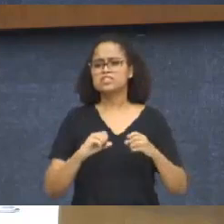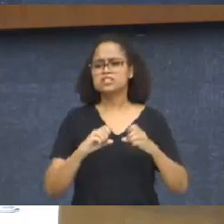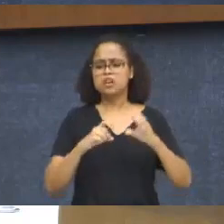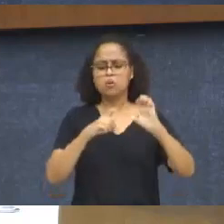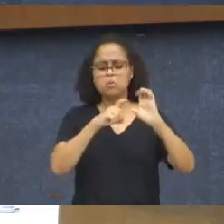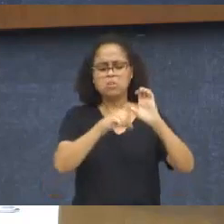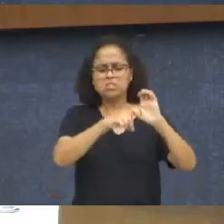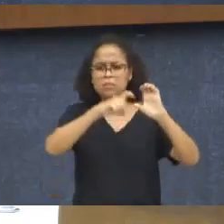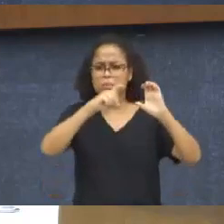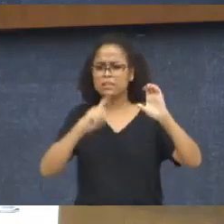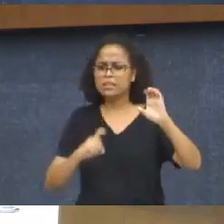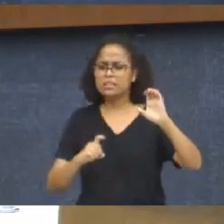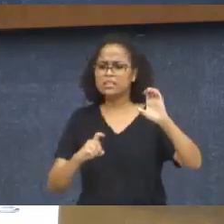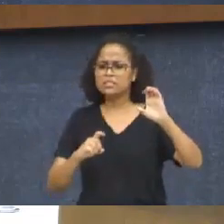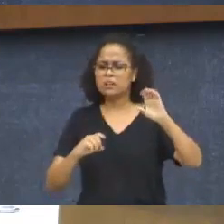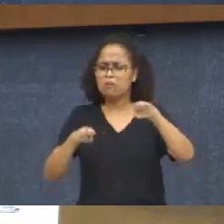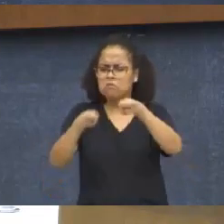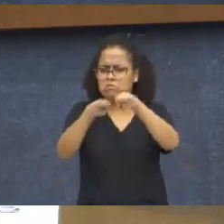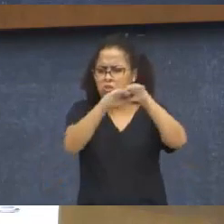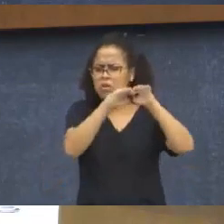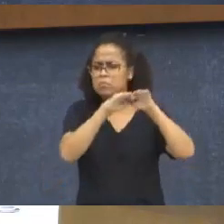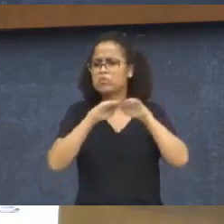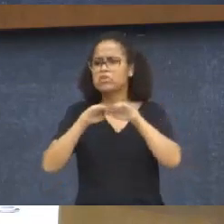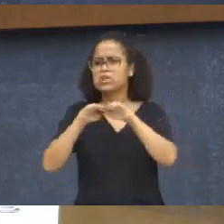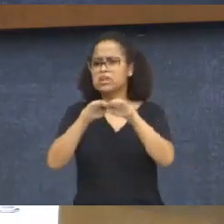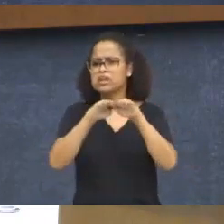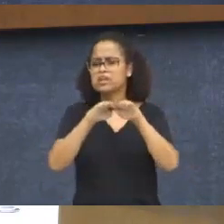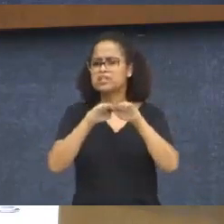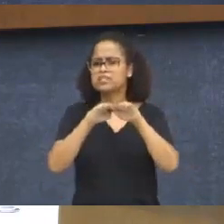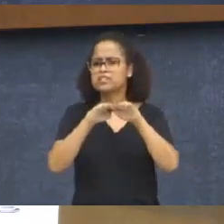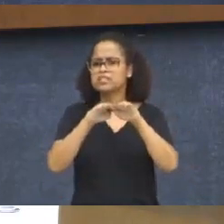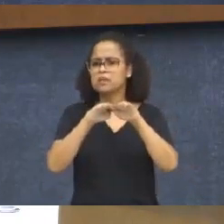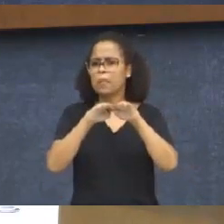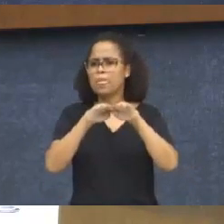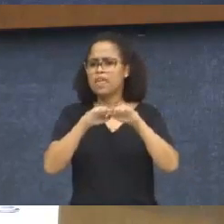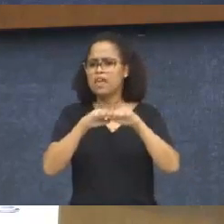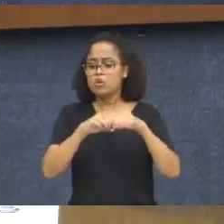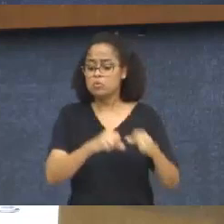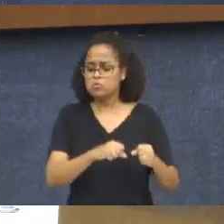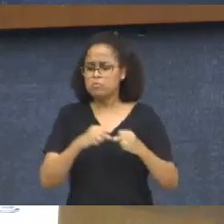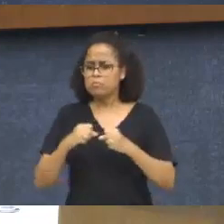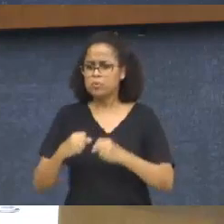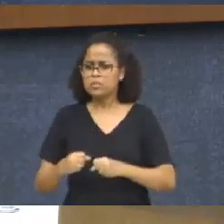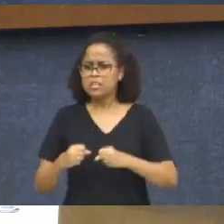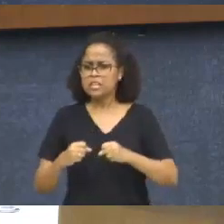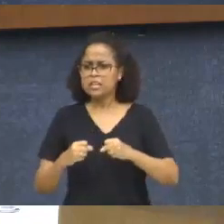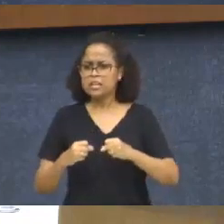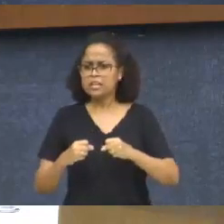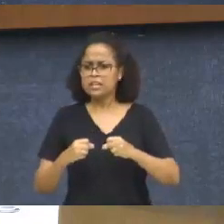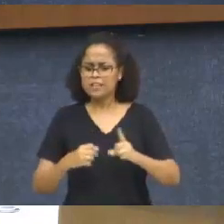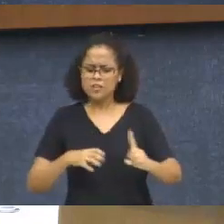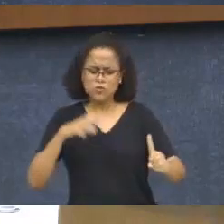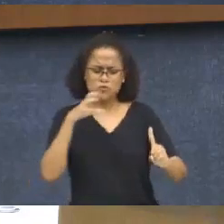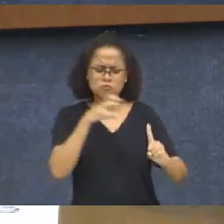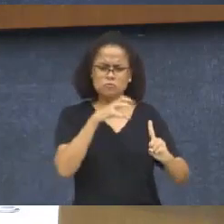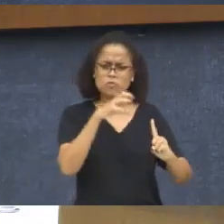fato, a harmonia quando um poder ele subjuga o outro e o outro não pode nem se